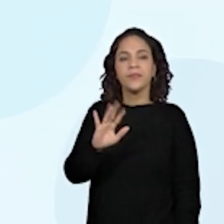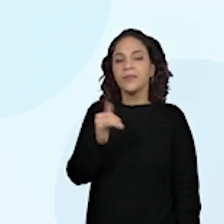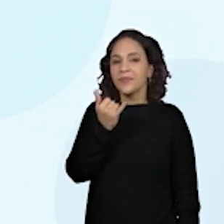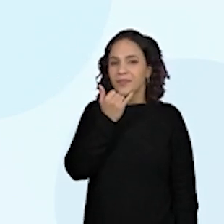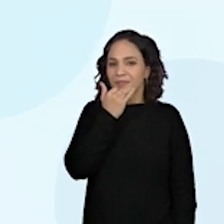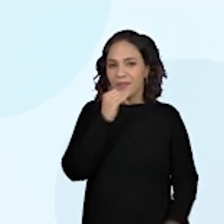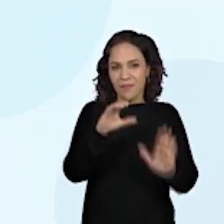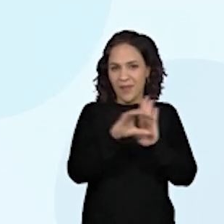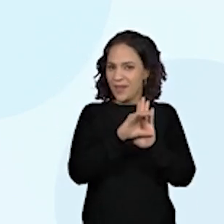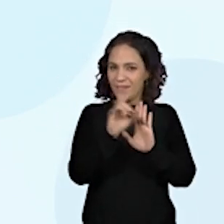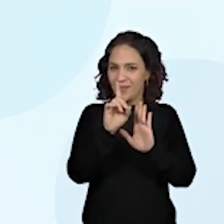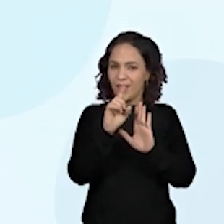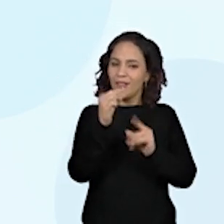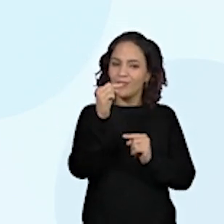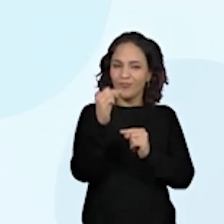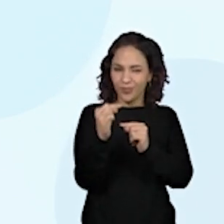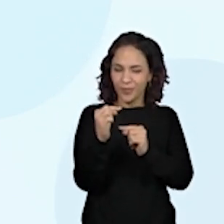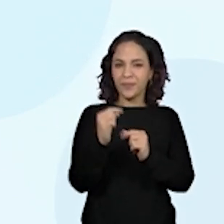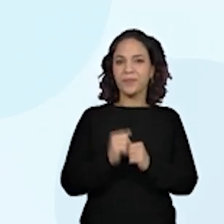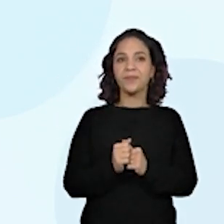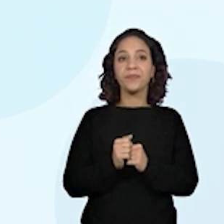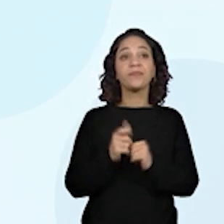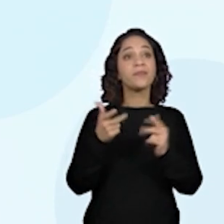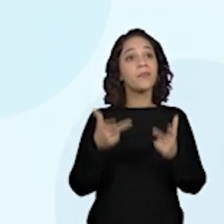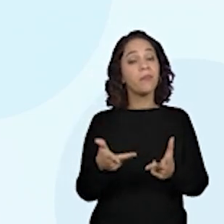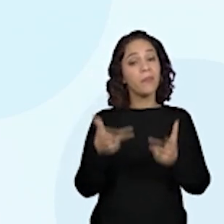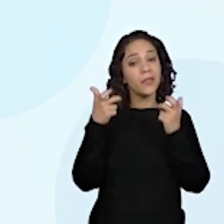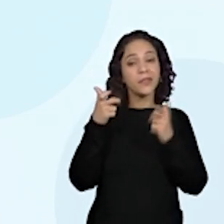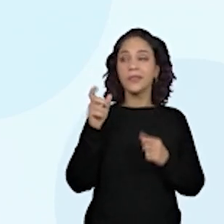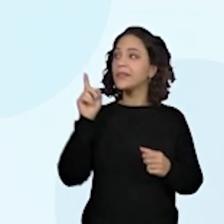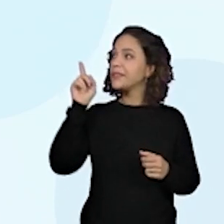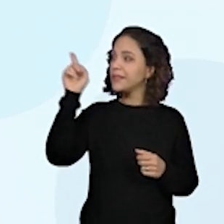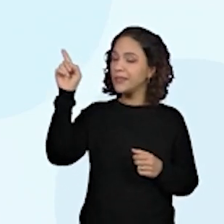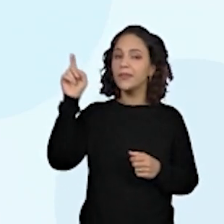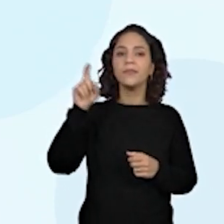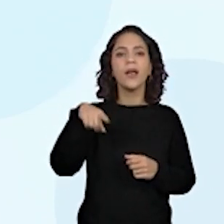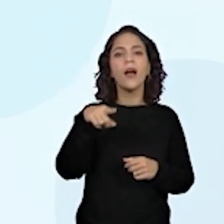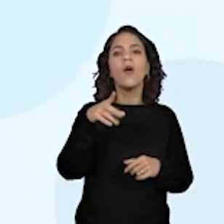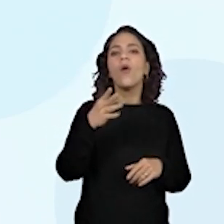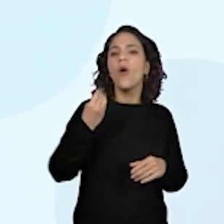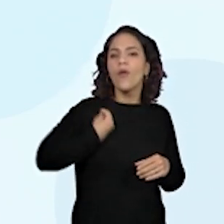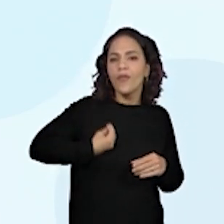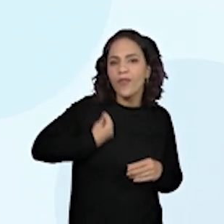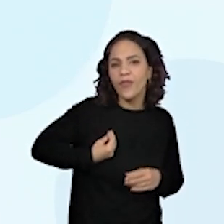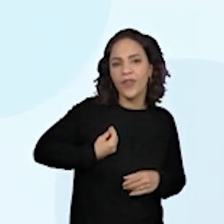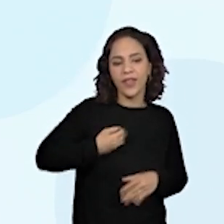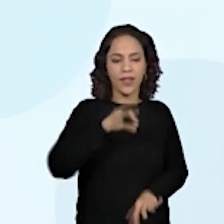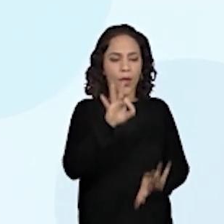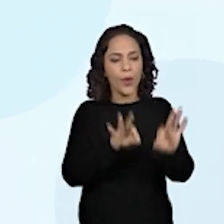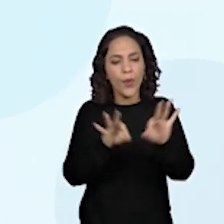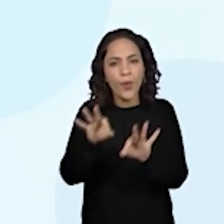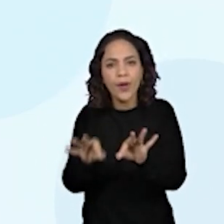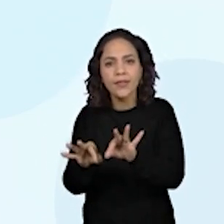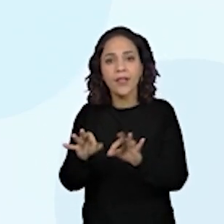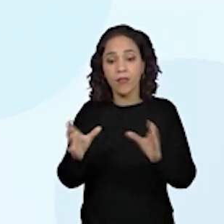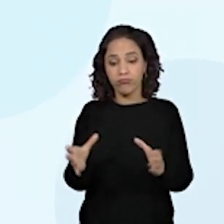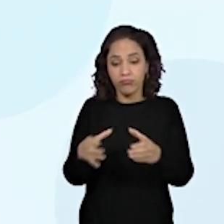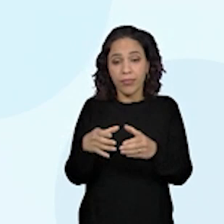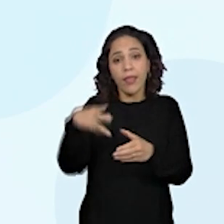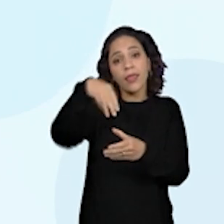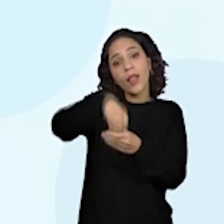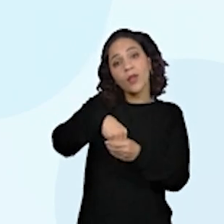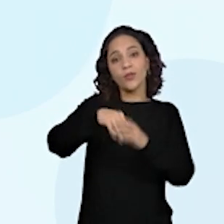trecho que está na tela, vocês percebem que são regulamentos que organizam a vida na comunidade